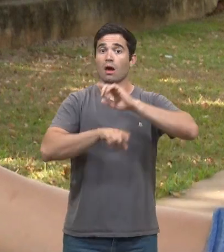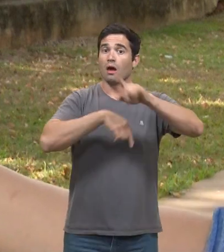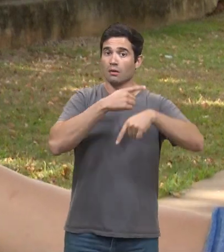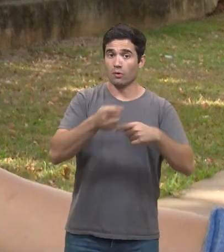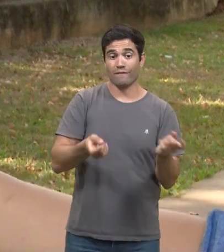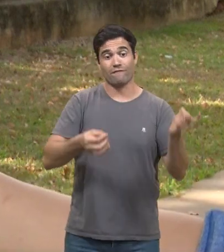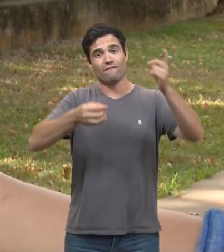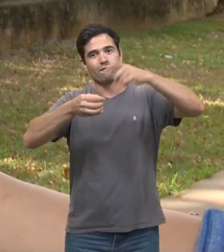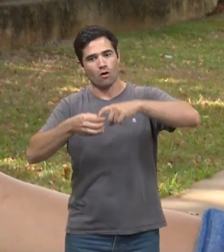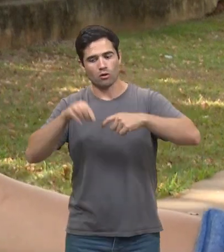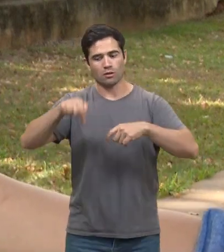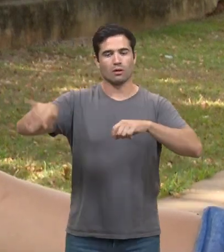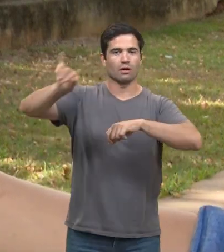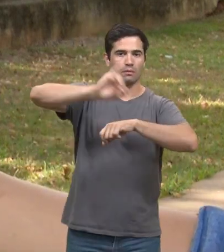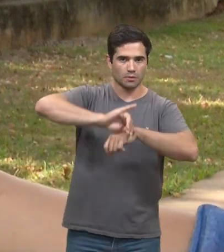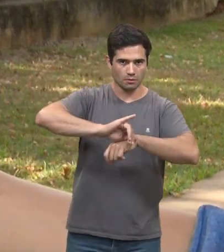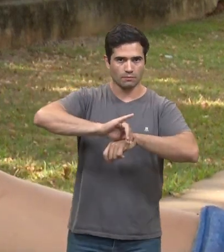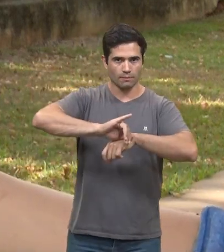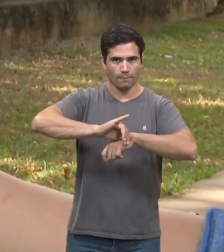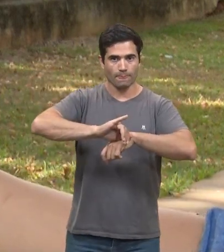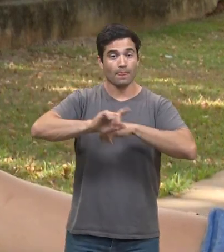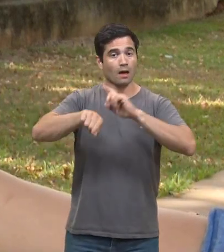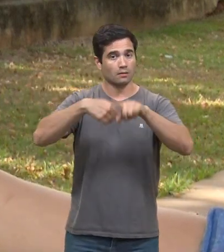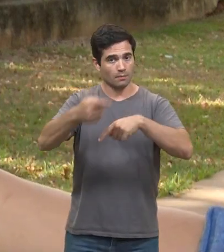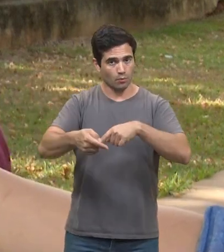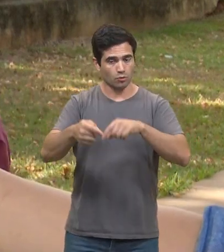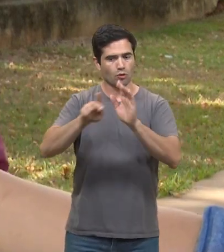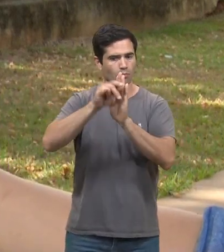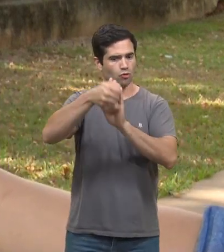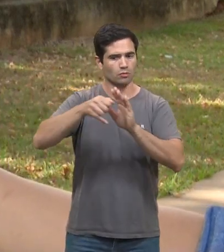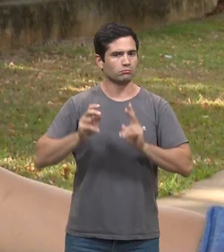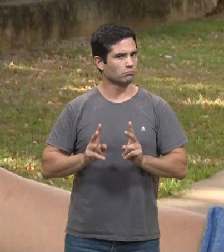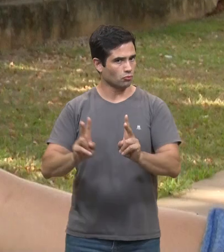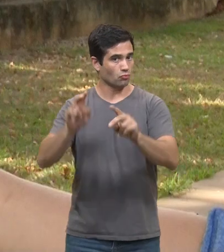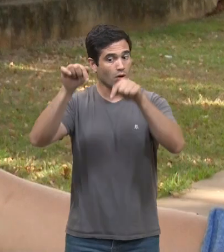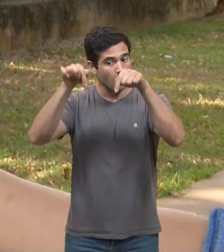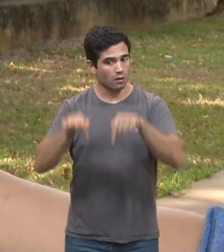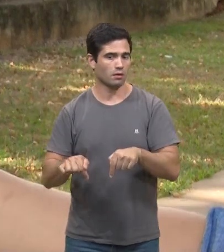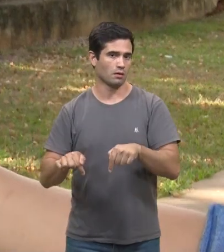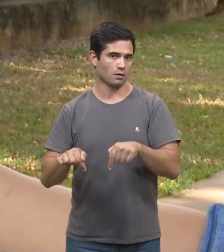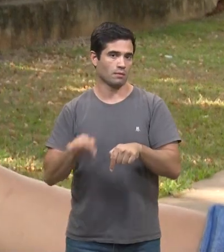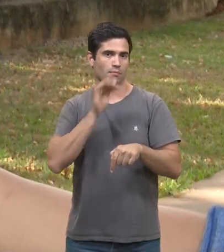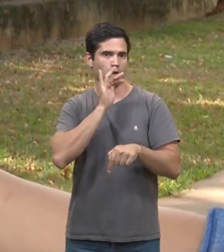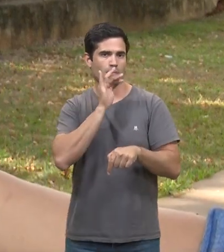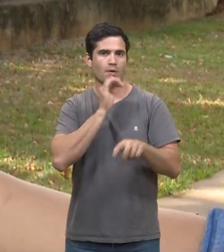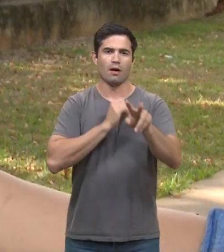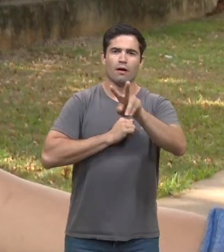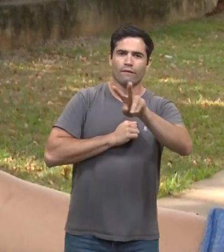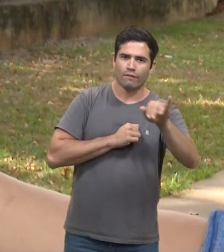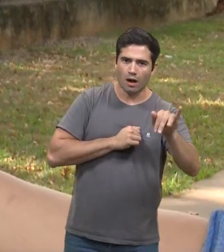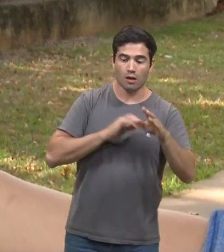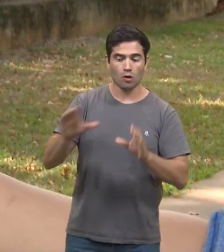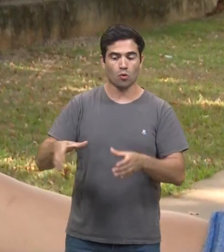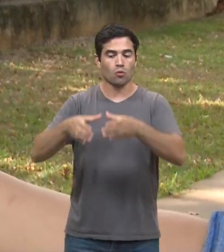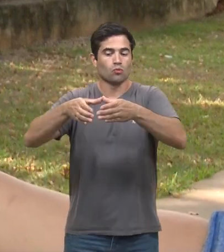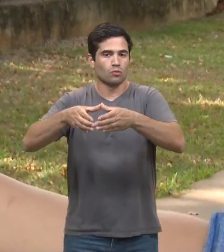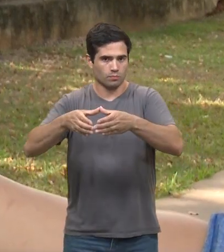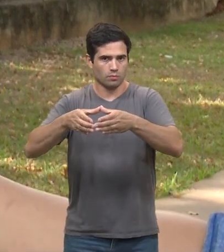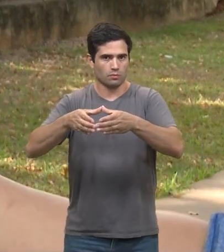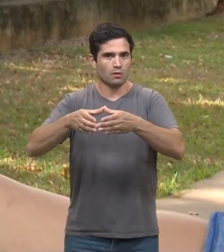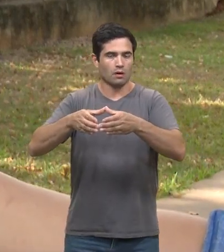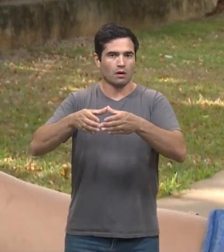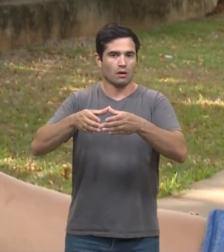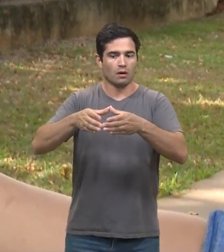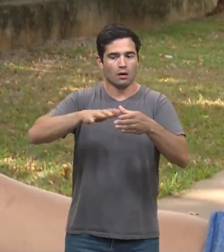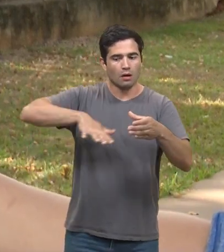e na cidade, quando a gente volta para a capital, em um segundo momento, o projeto continua aqui. Aqui eles vão, na